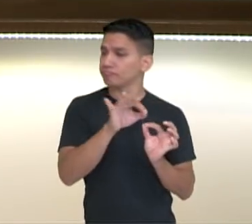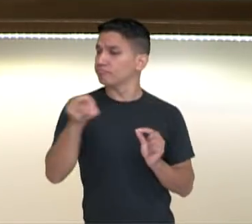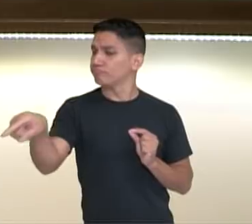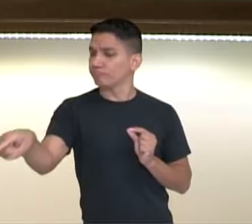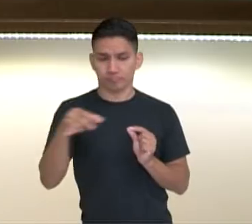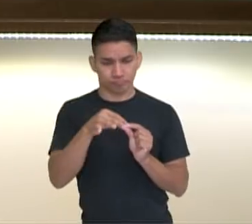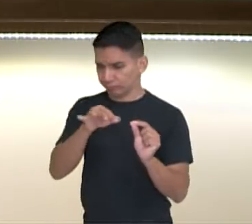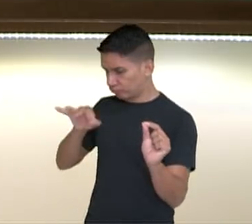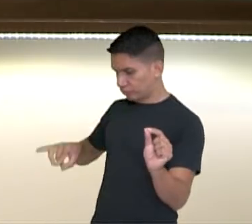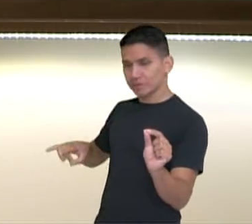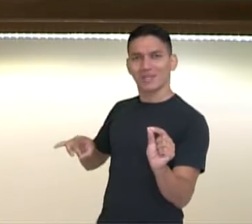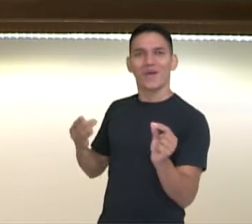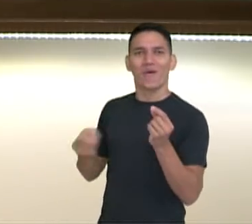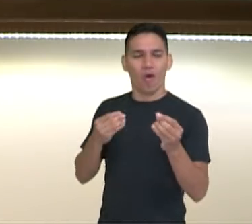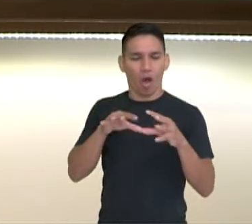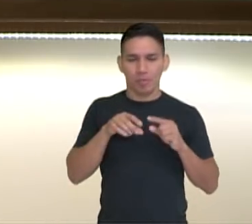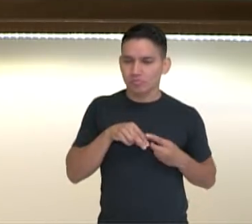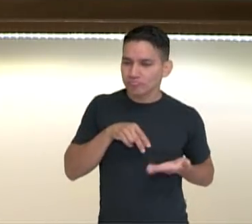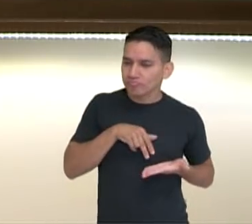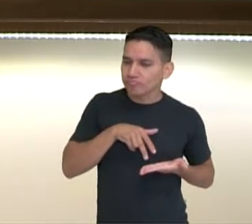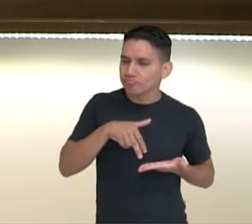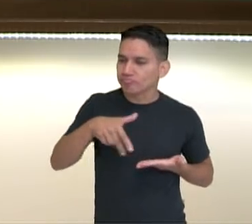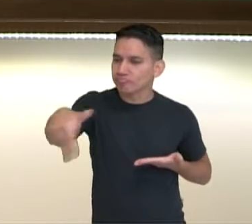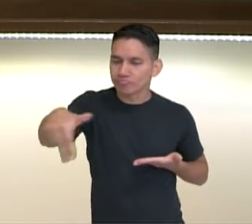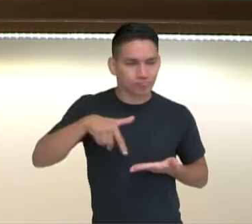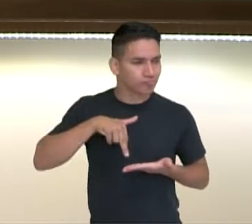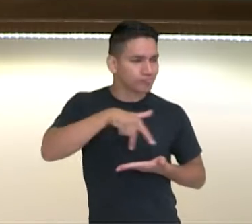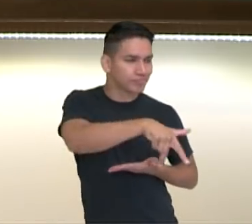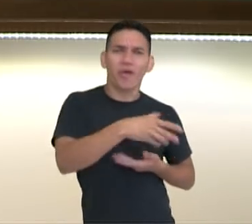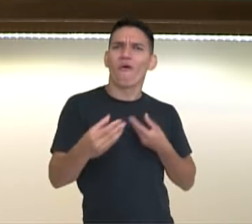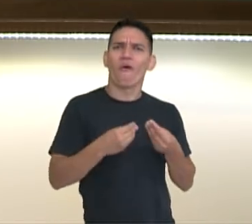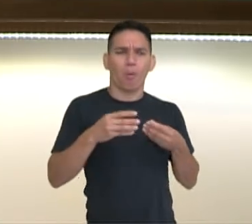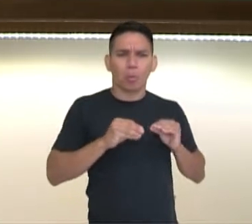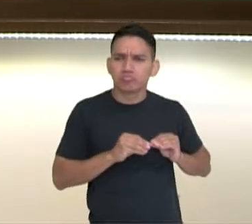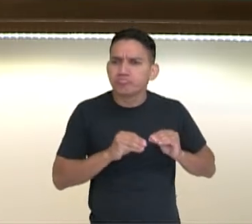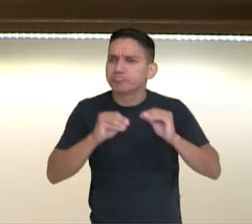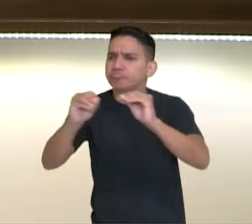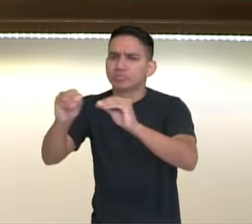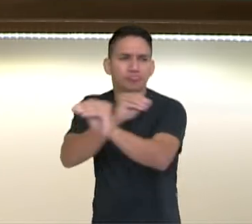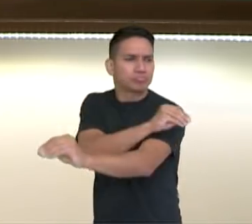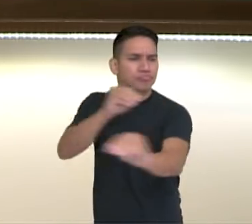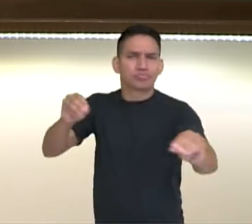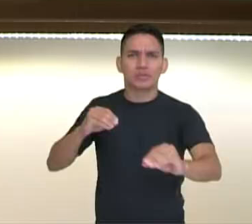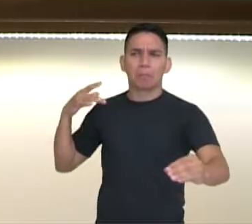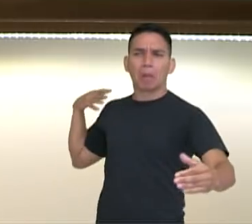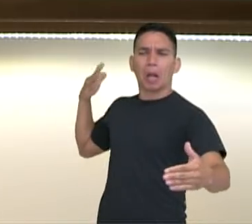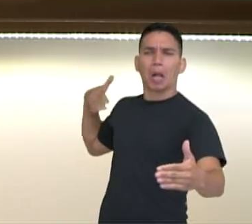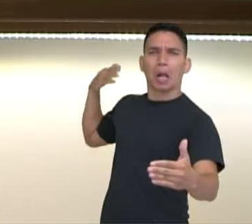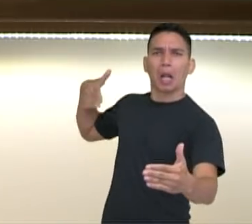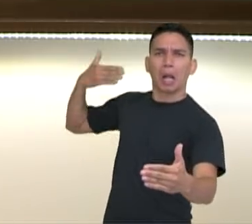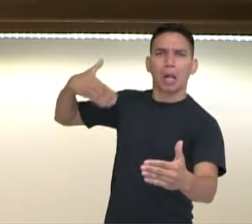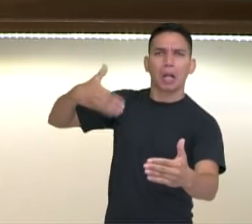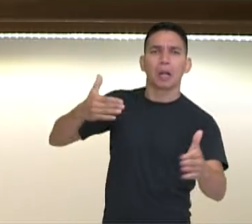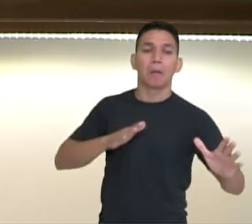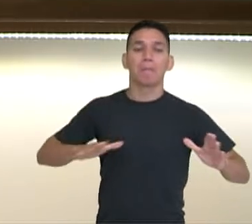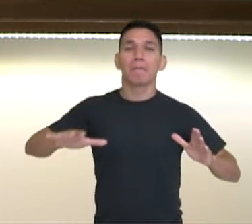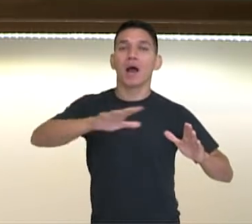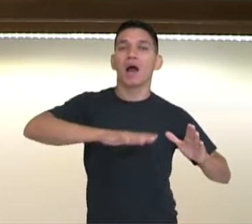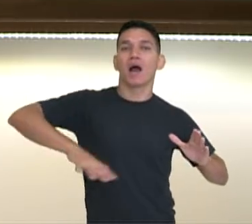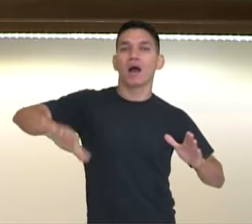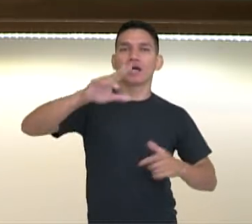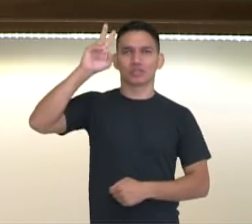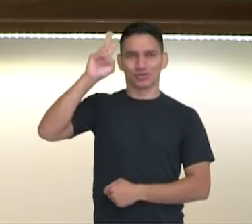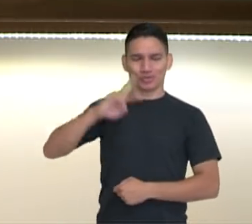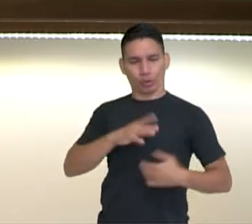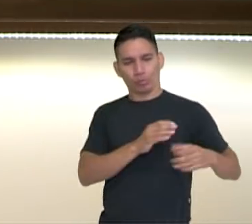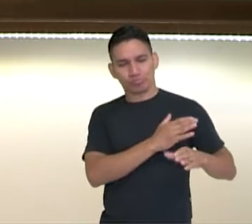de deslocamento, como que o ser humano se organizou ao longo da história para se deslocar no espaço geográfico,